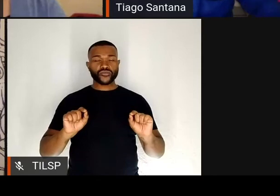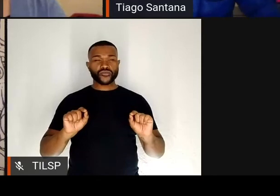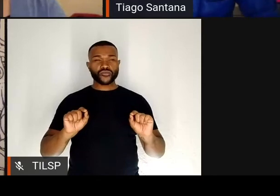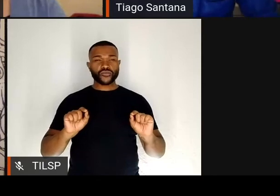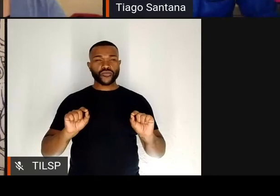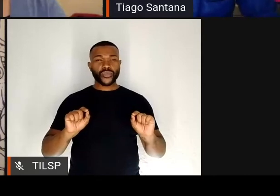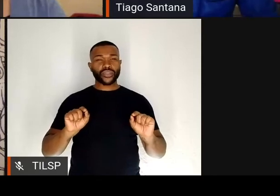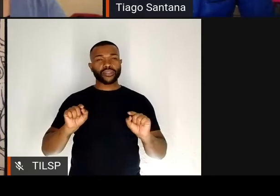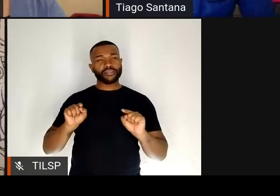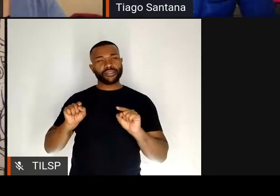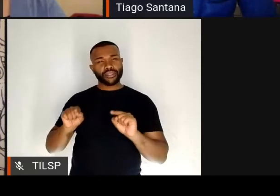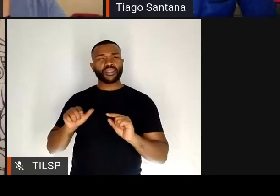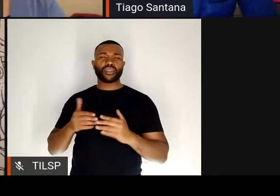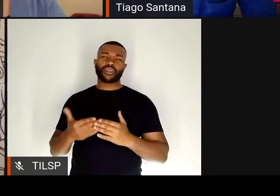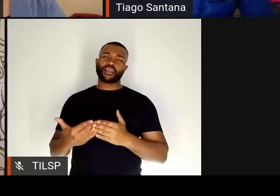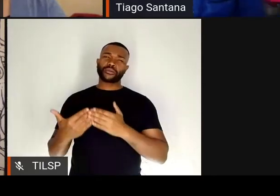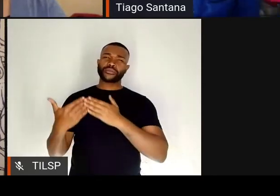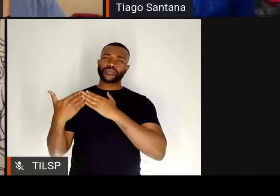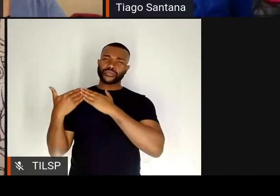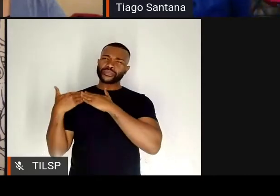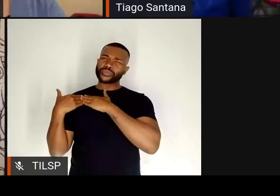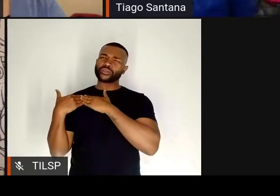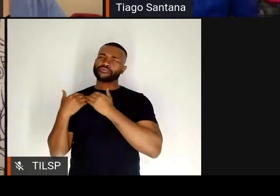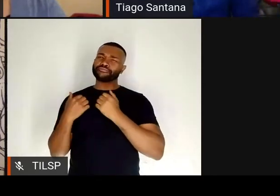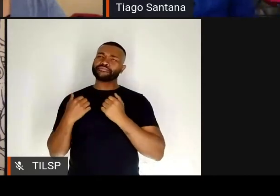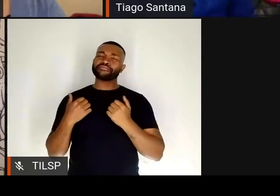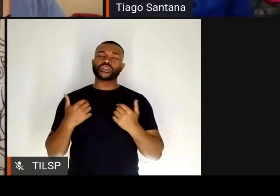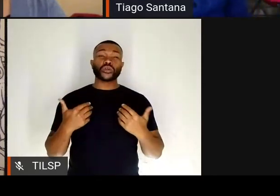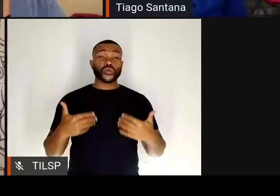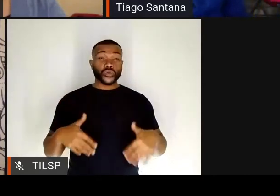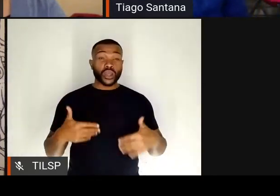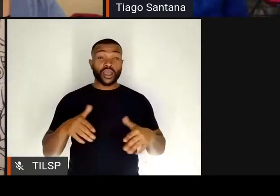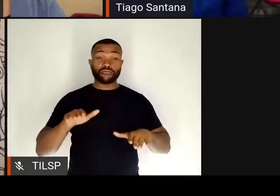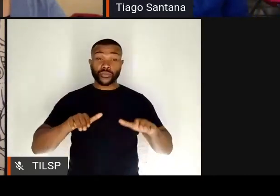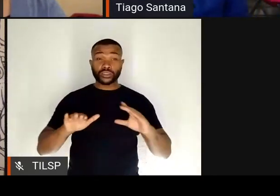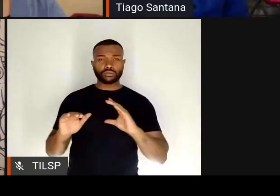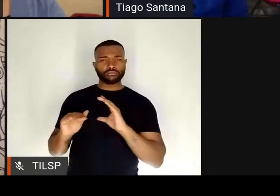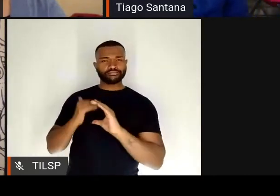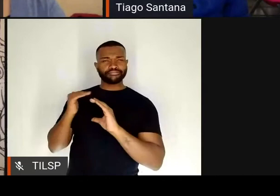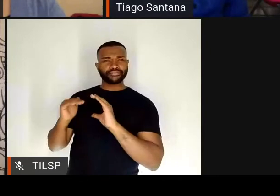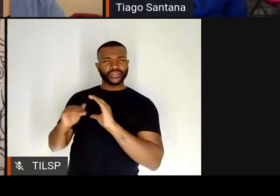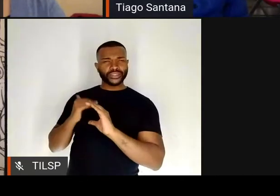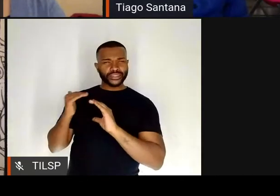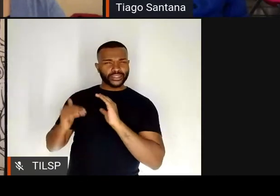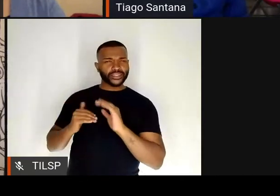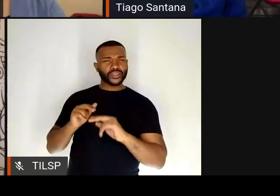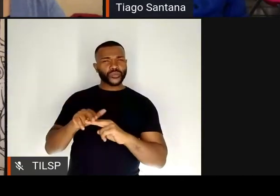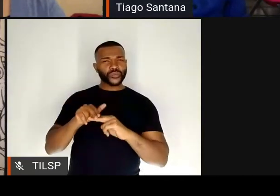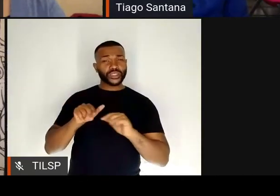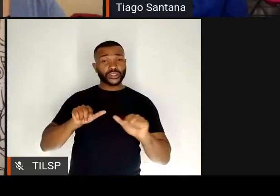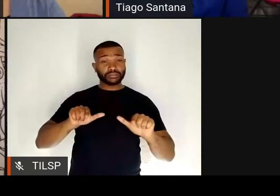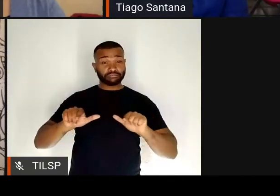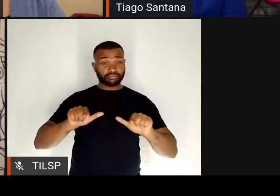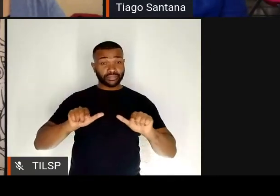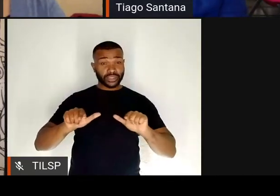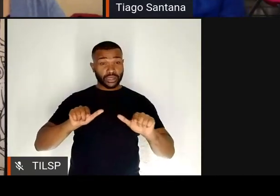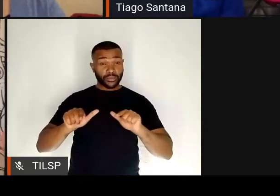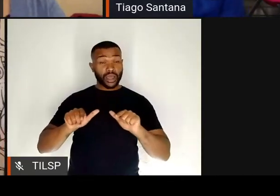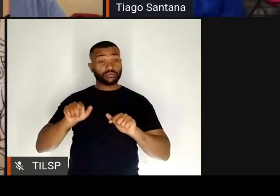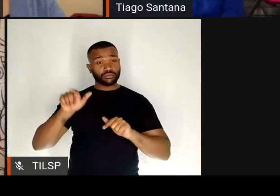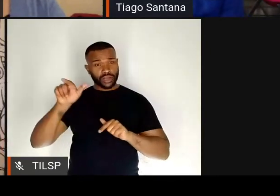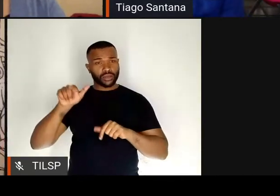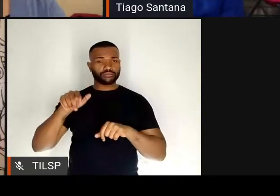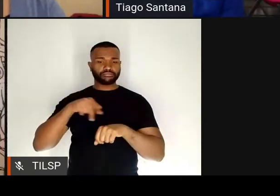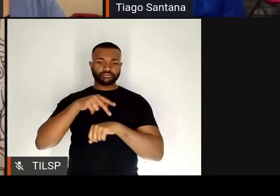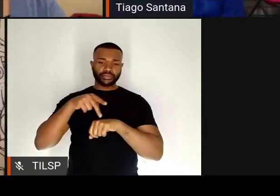é uma responsabilidade muito grande, assim, né, às vezes eu recebo umas mensagens, enfim, por trabalhar mais para a imprensa norte-americana, a